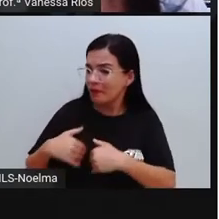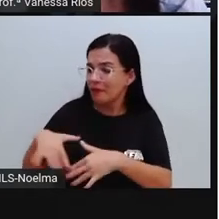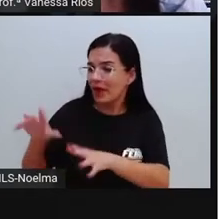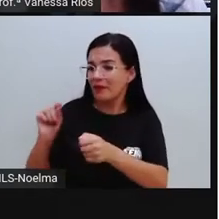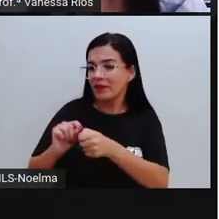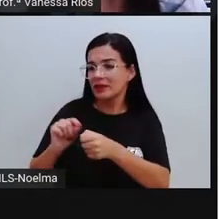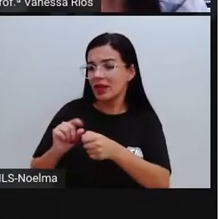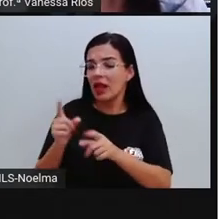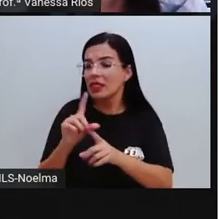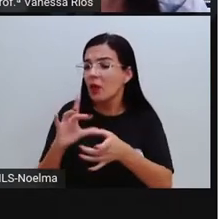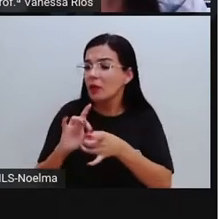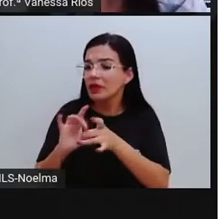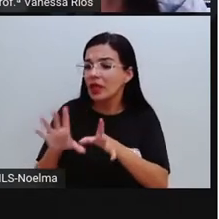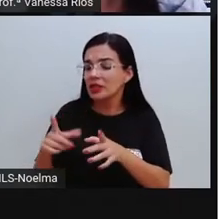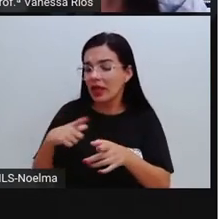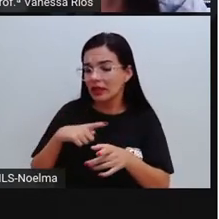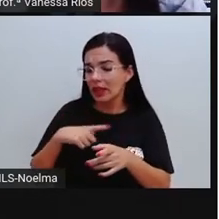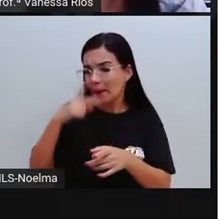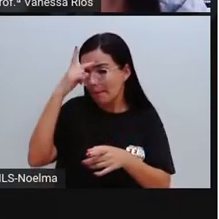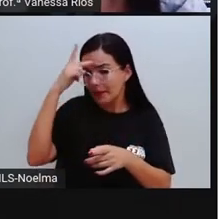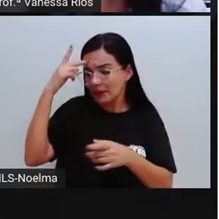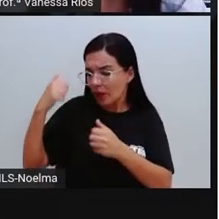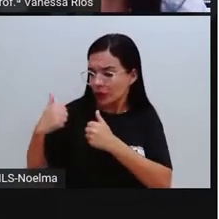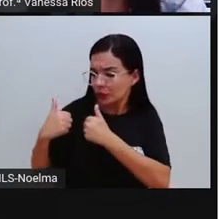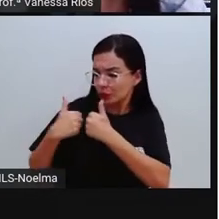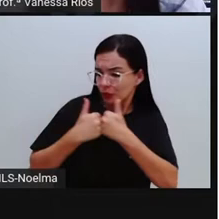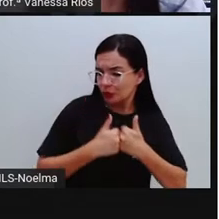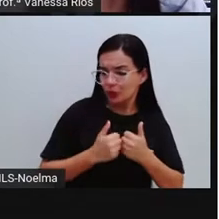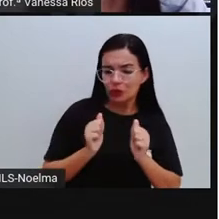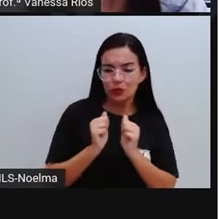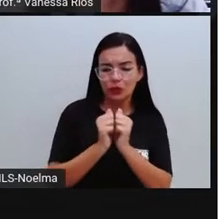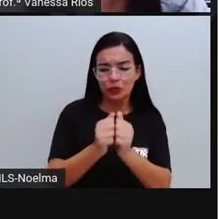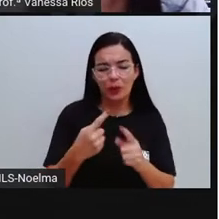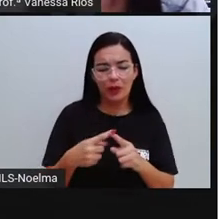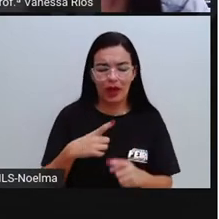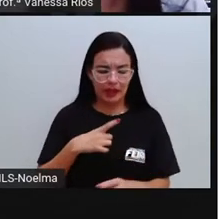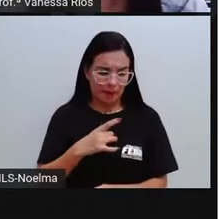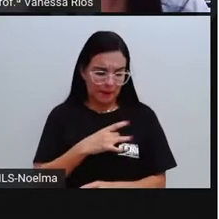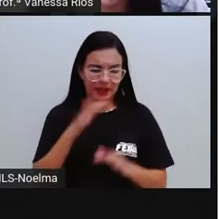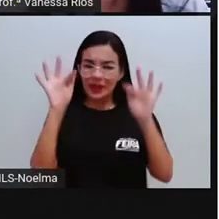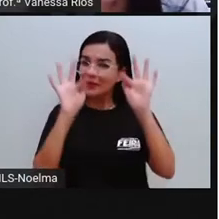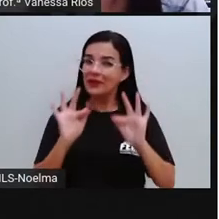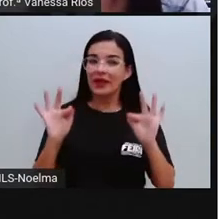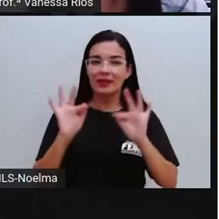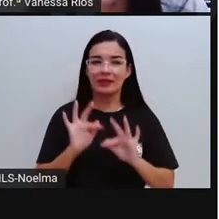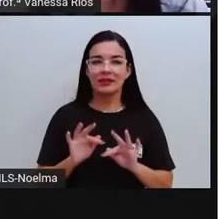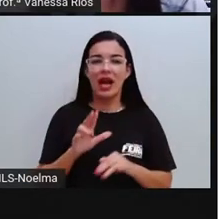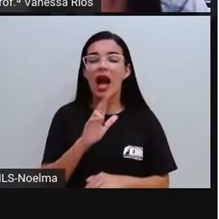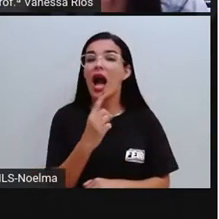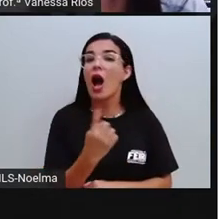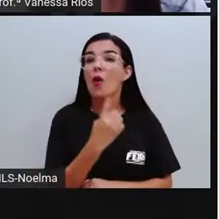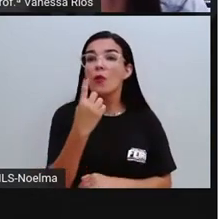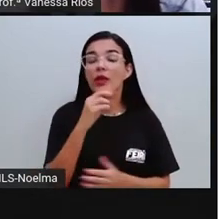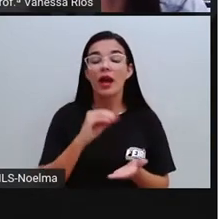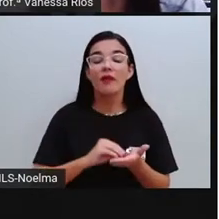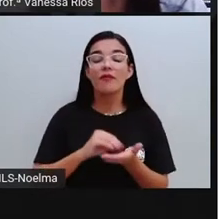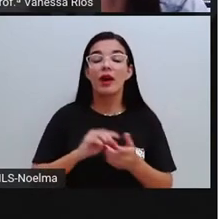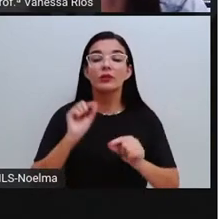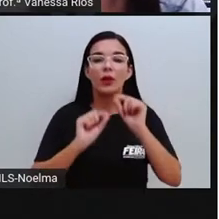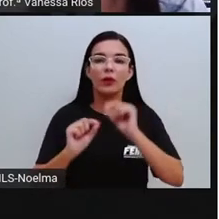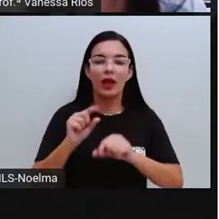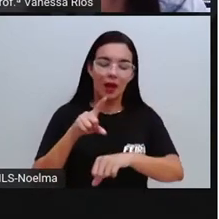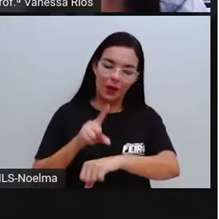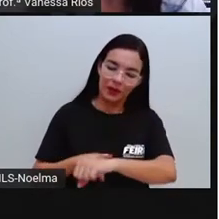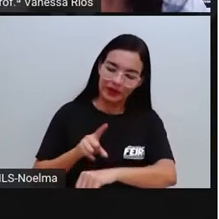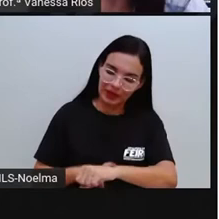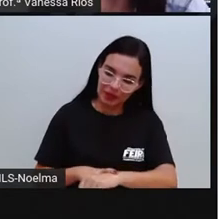ter pessoas ao seu lado por puro medo de ser feliz. A única falta que terá será desse tempo